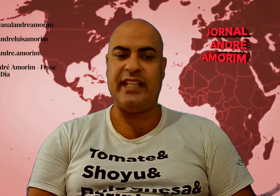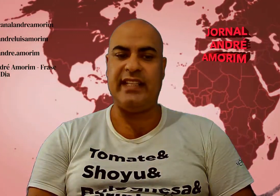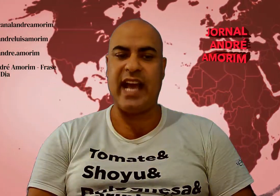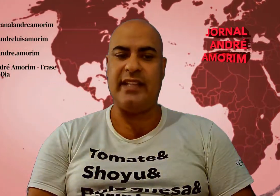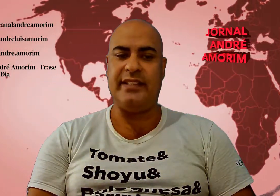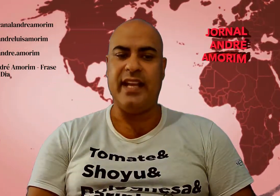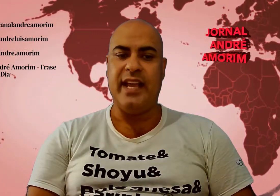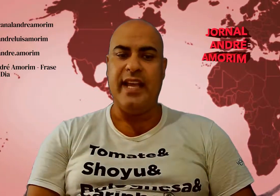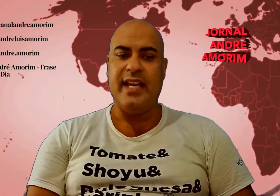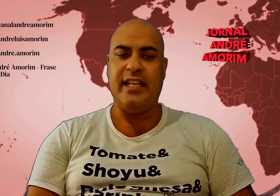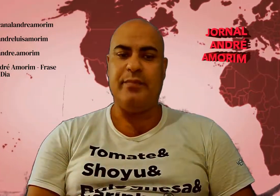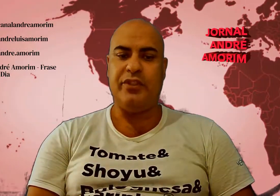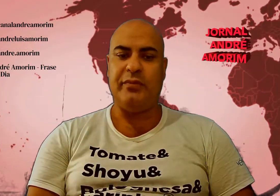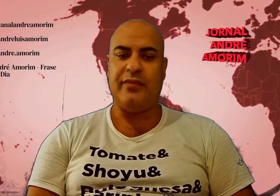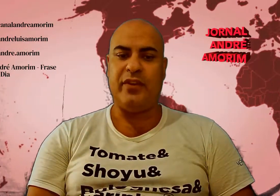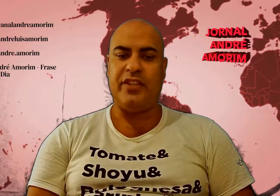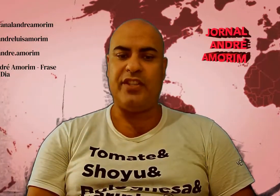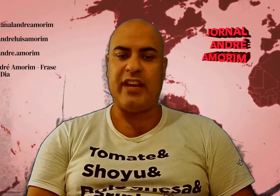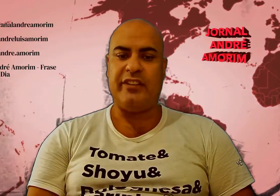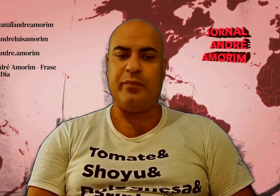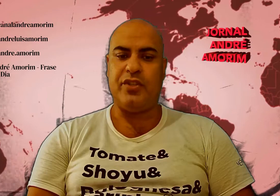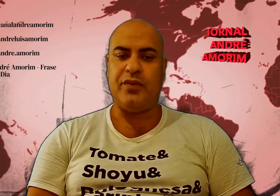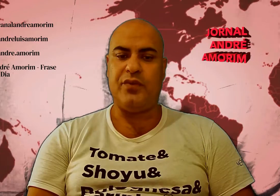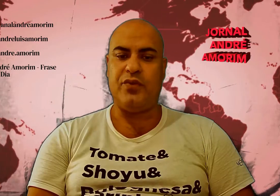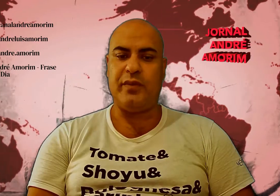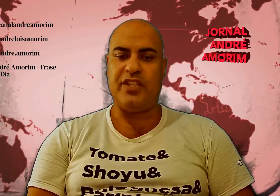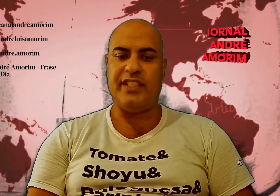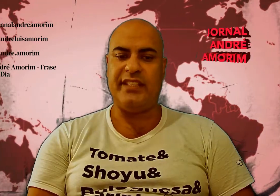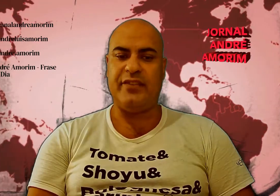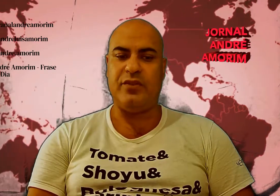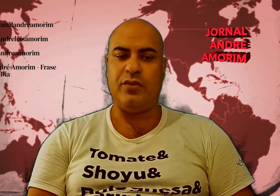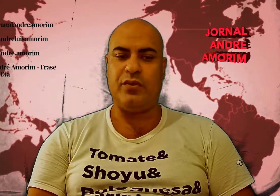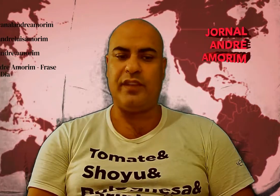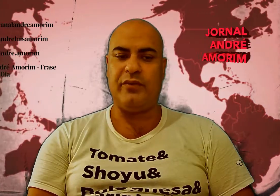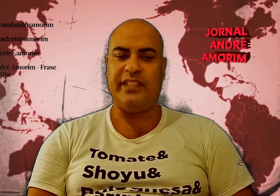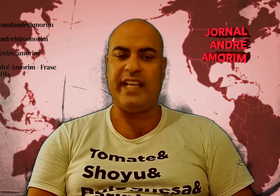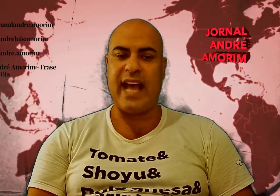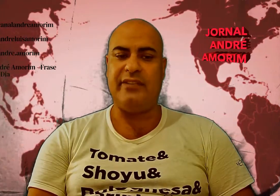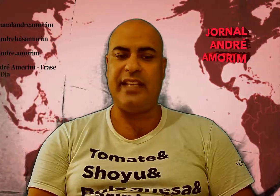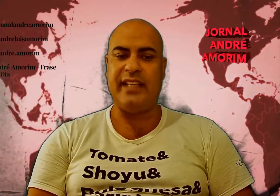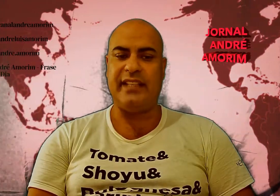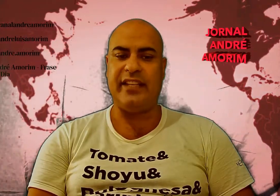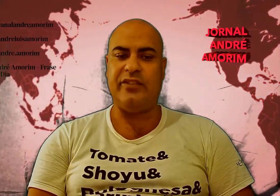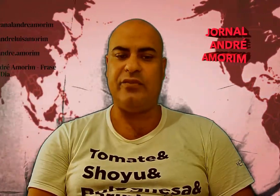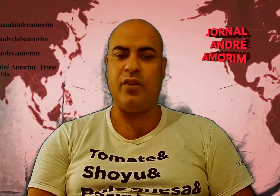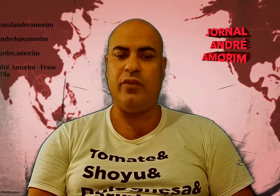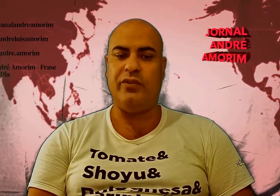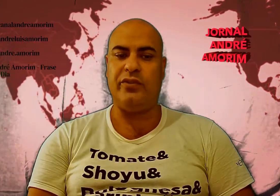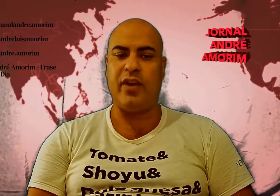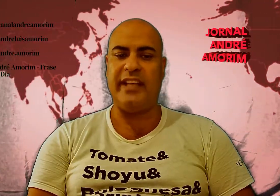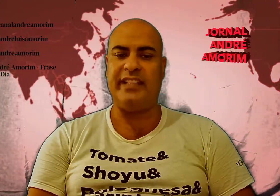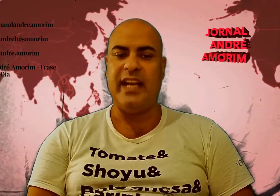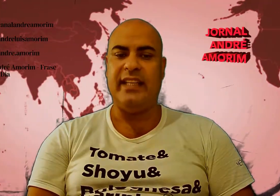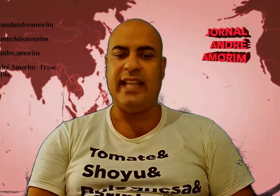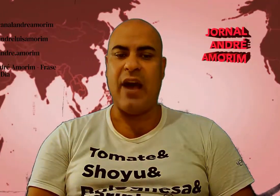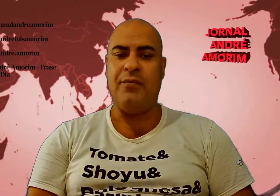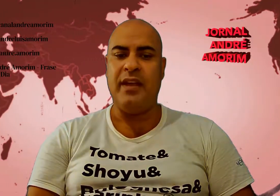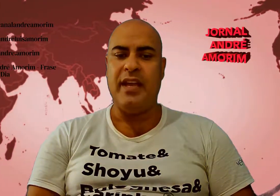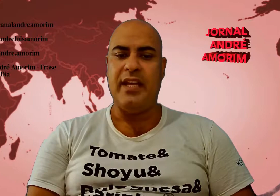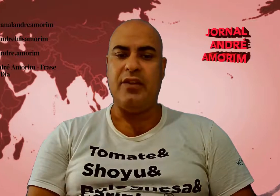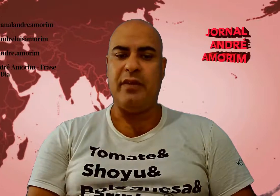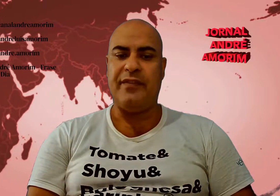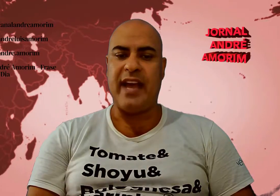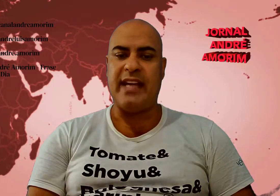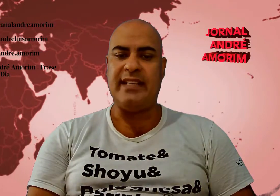financeiros sediada em Dallas. Ele, que possui uma frota de carros esportivos de última geração e outros veículos caros, entre eles um Rolls-Royce